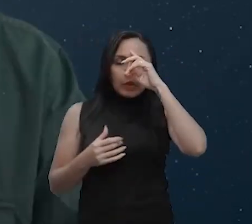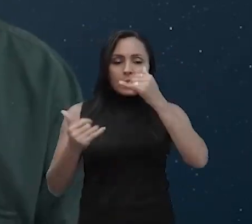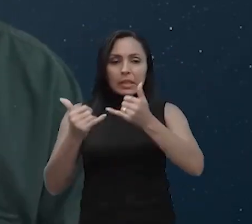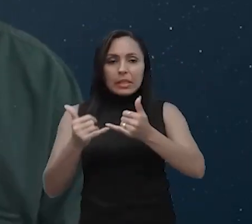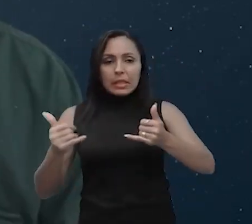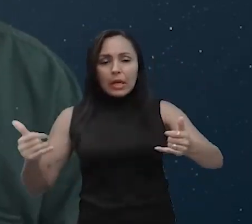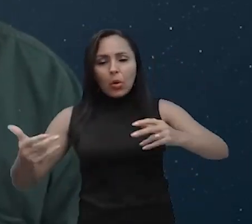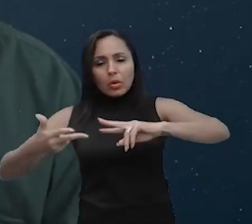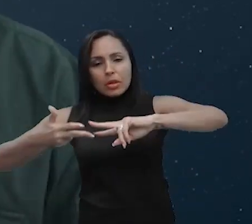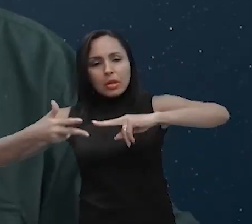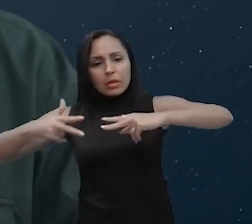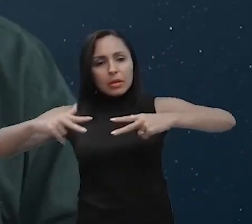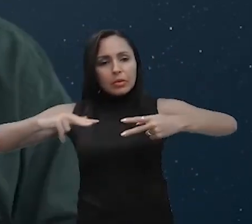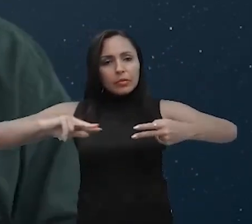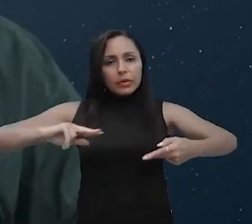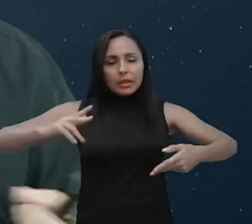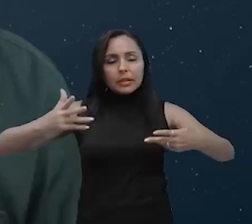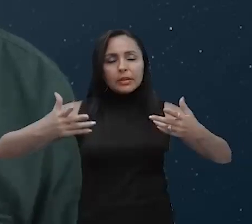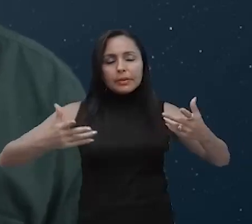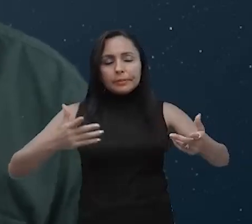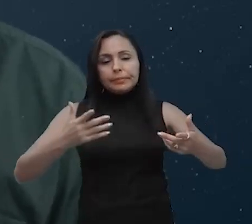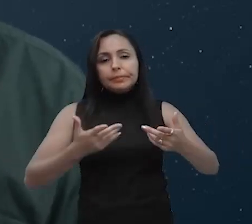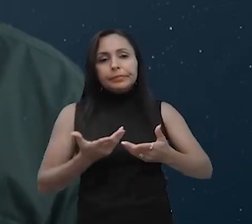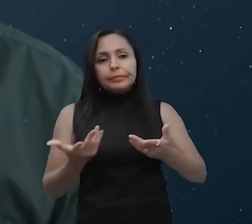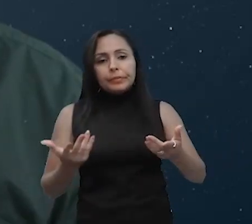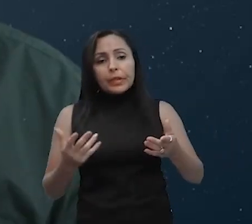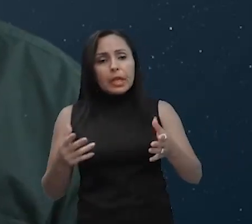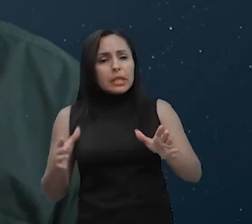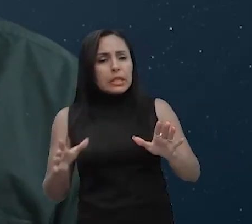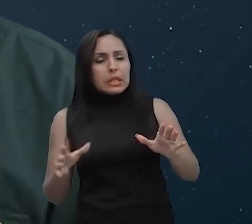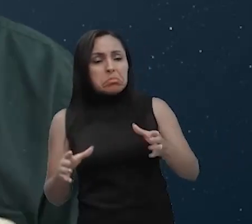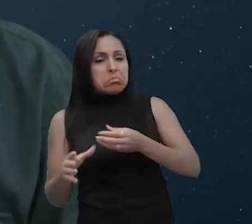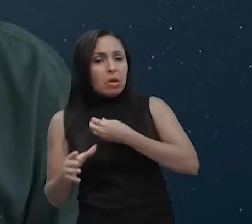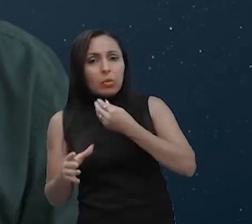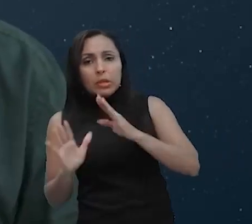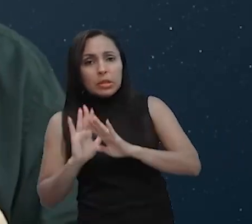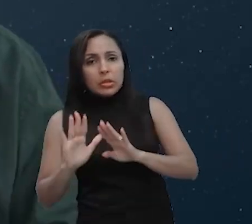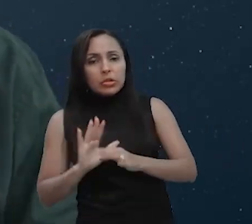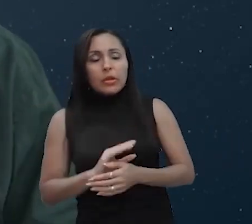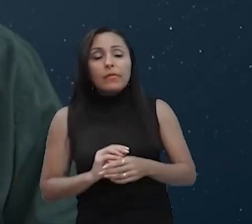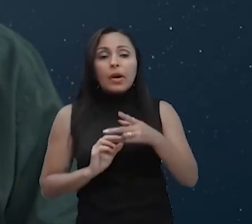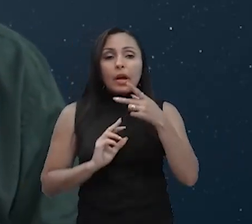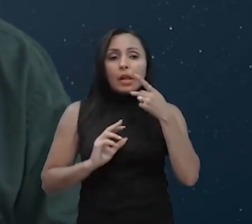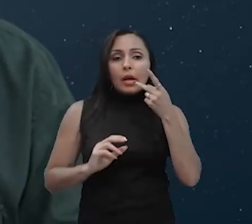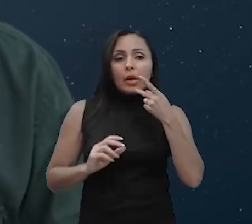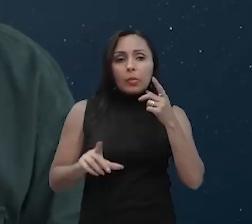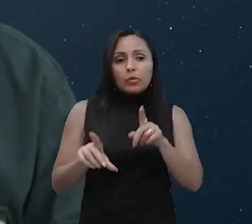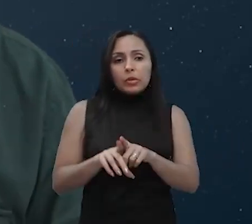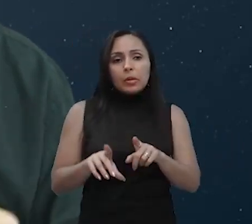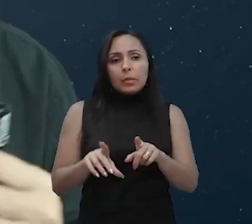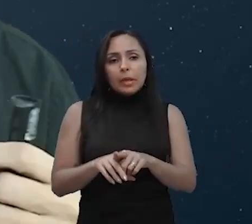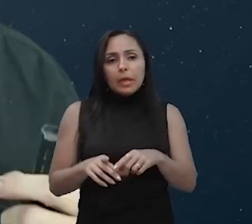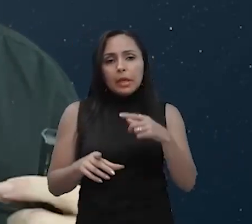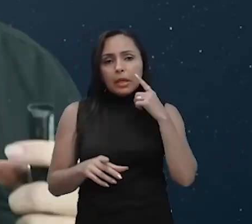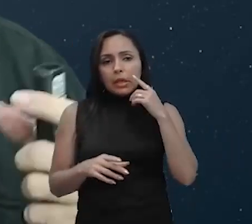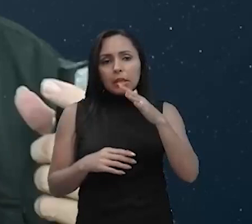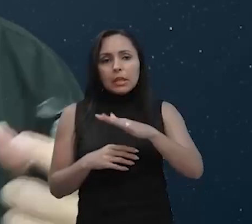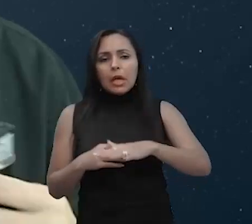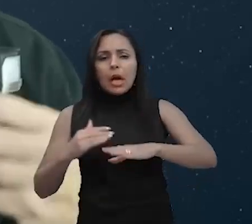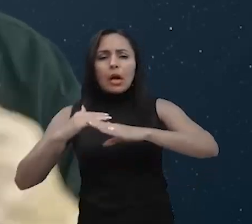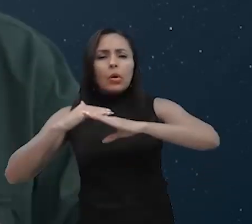amarradinha, existe inversão de fase, e se não, não existe inversão de fase. Falamos também da polarização, que é a onda